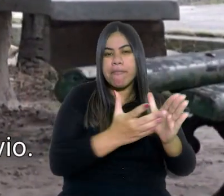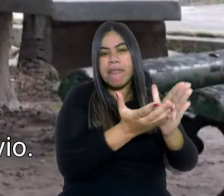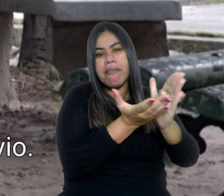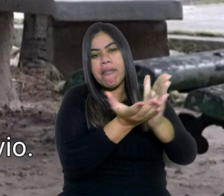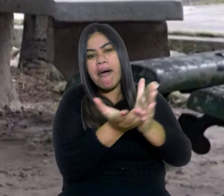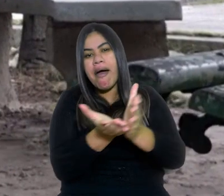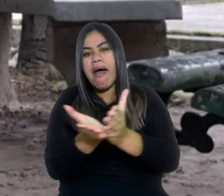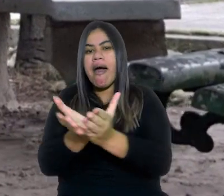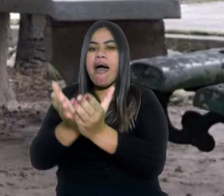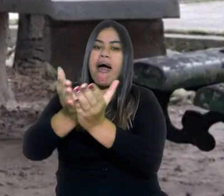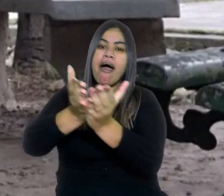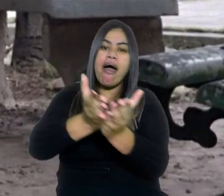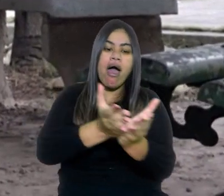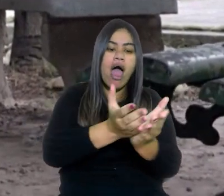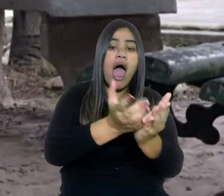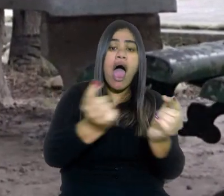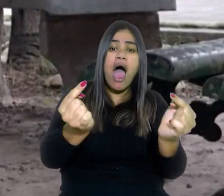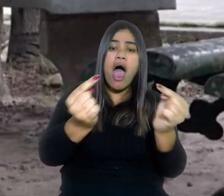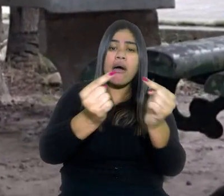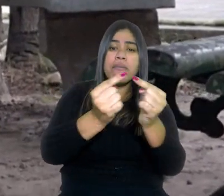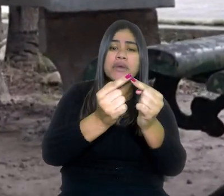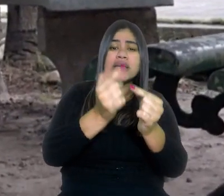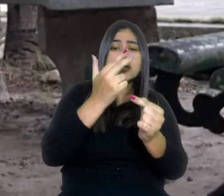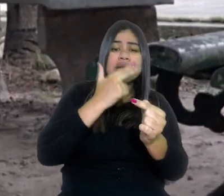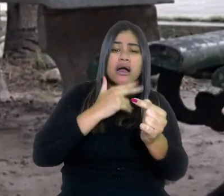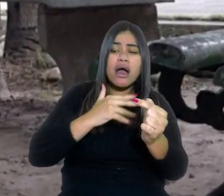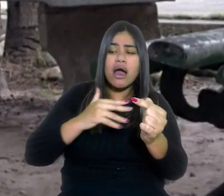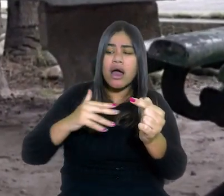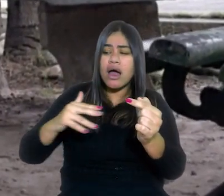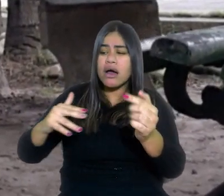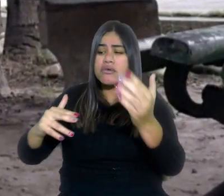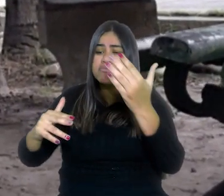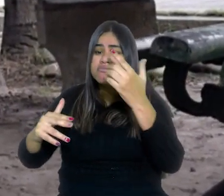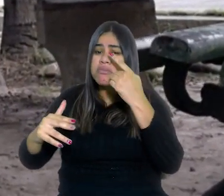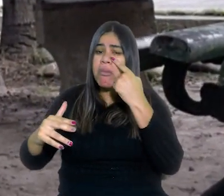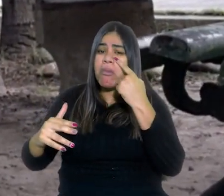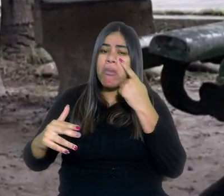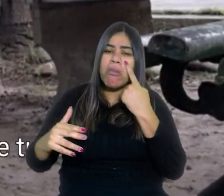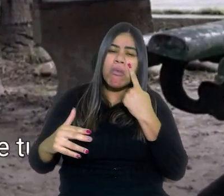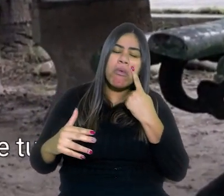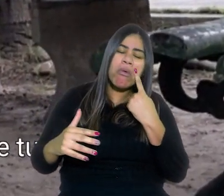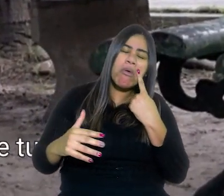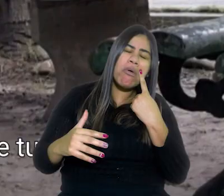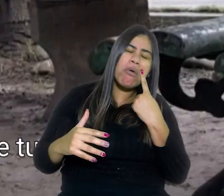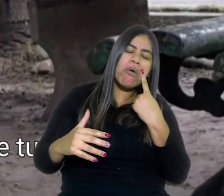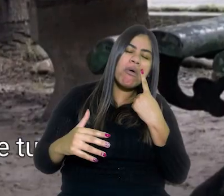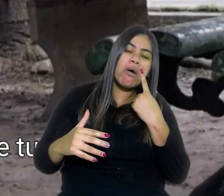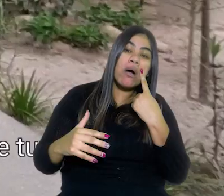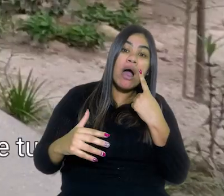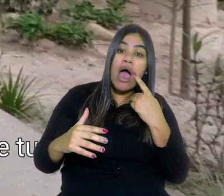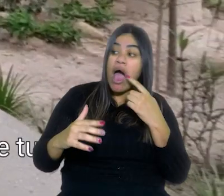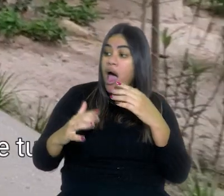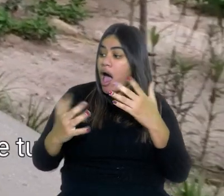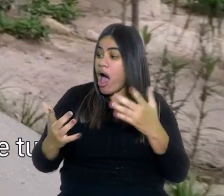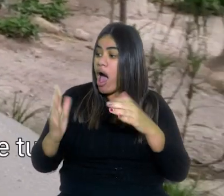do navio. Ecoou lamentos de uma infância perdida. A voz de minha